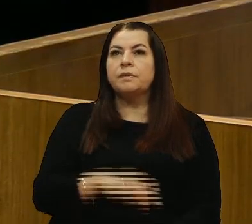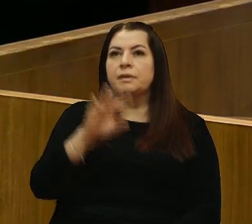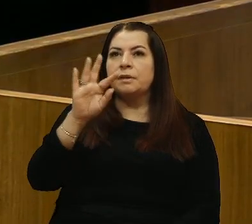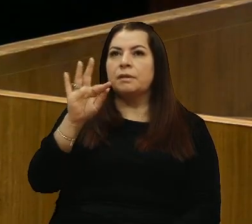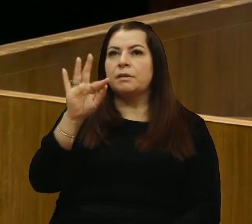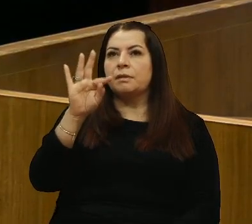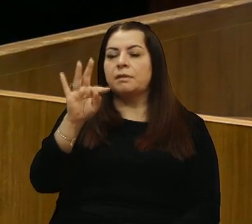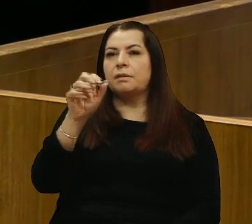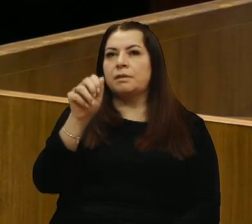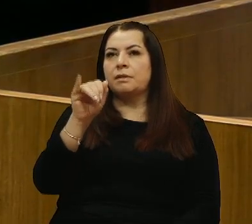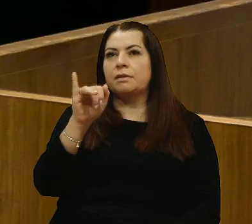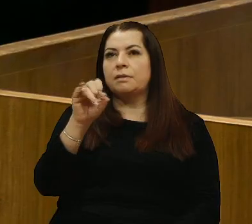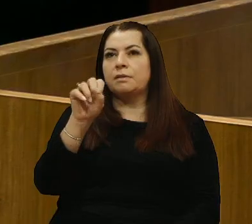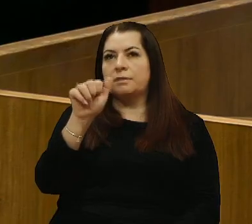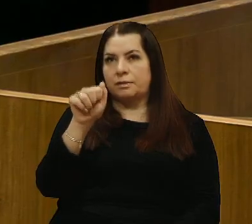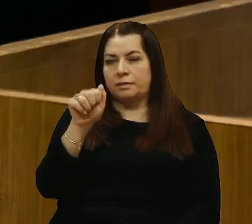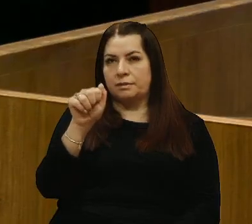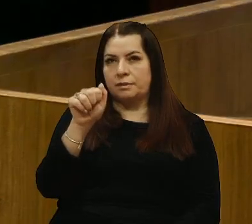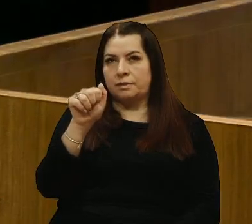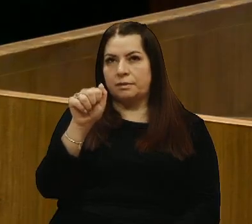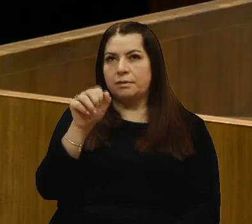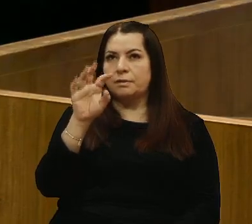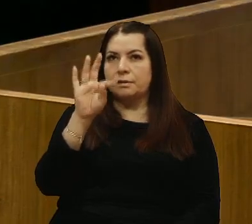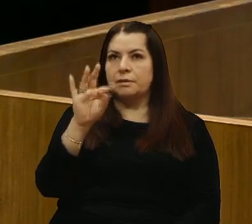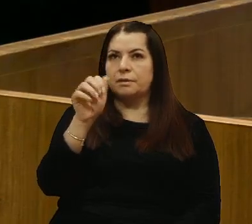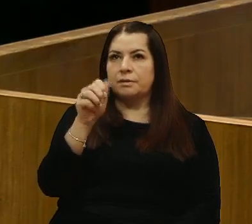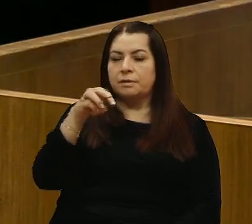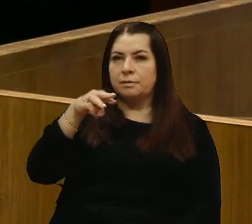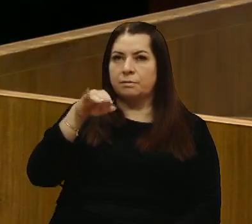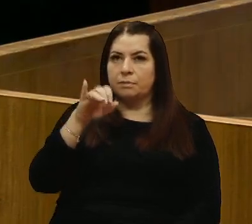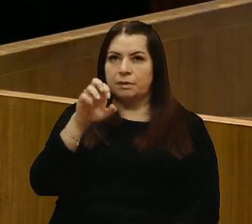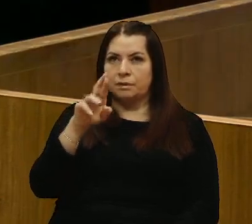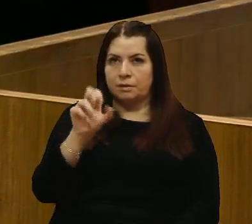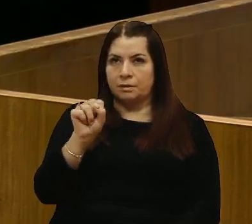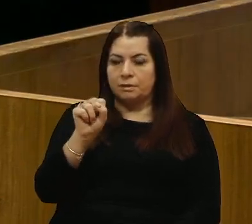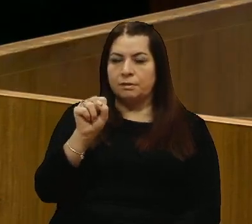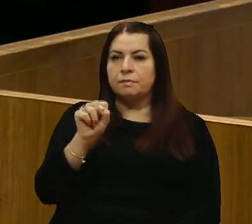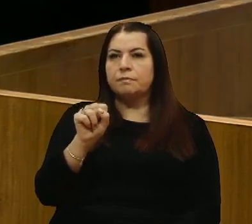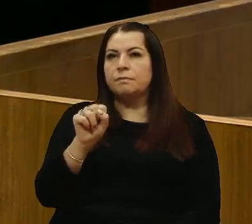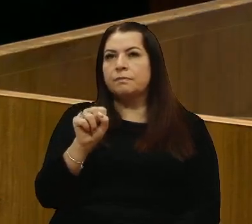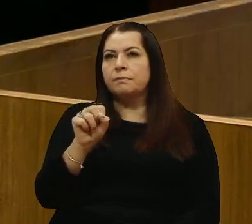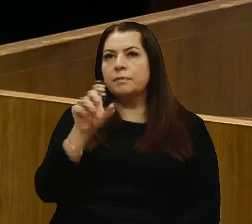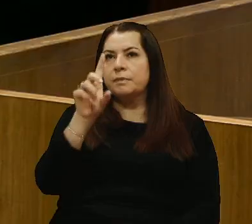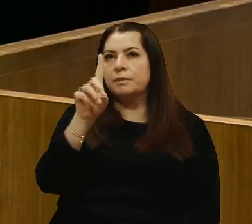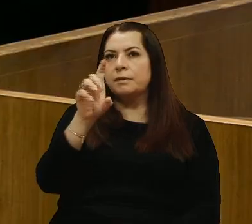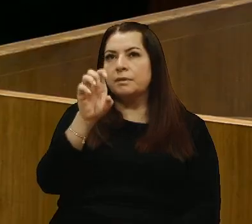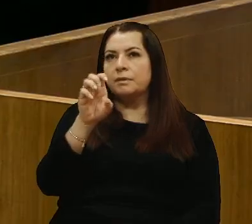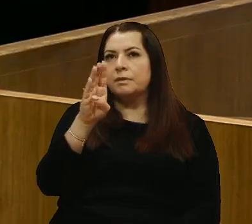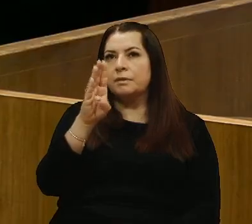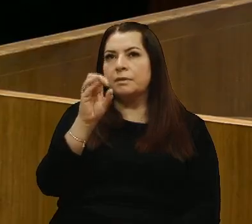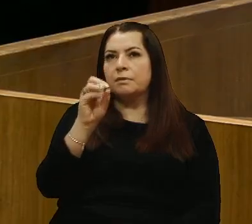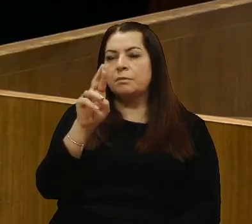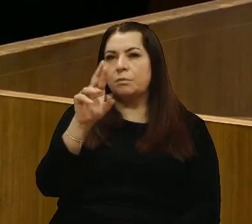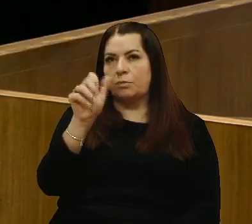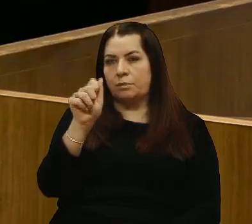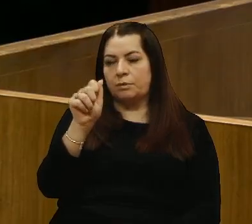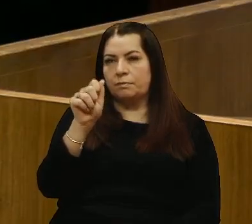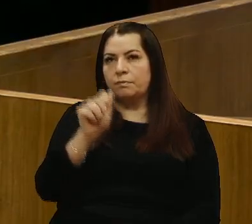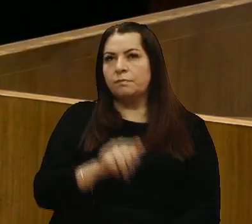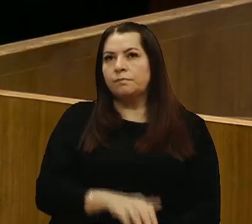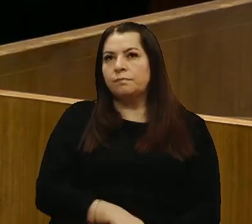Thaisa Santos da Silva, Tamires Soares de Melo, Débora Rodrigues da